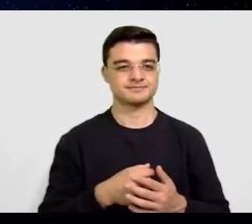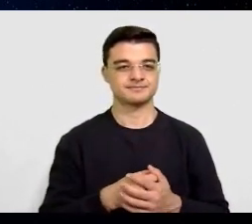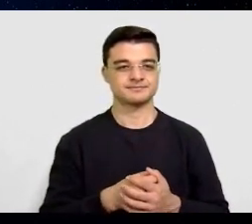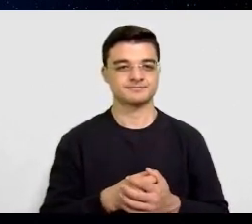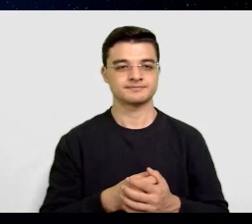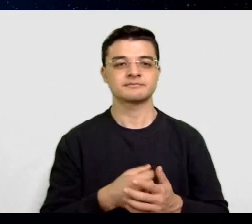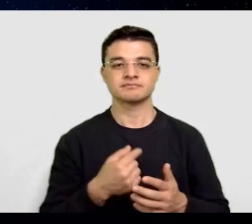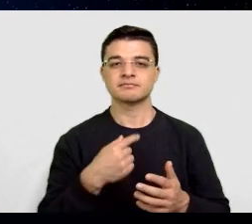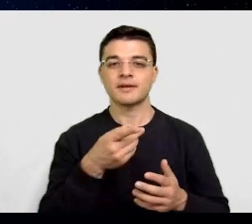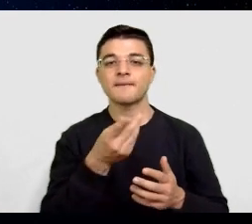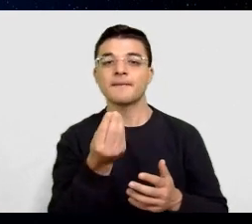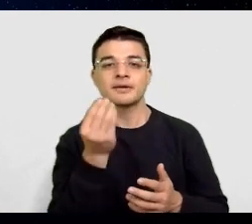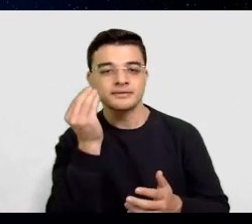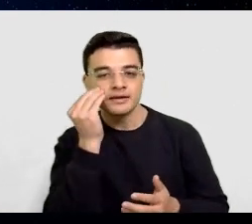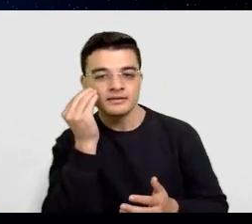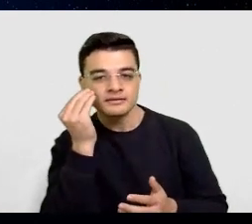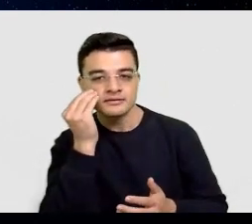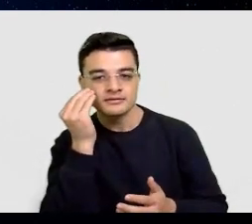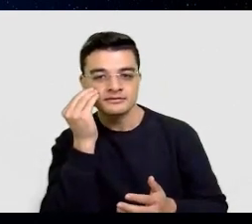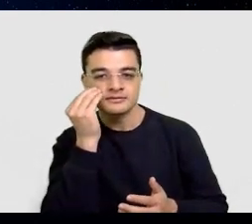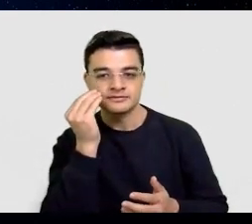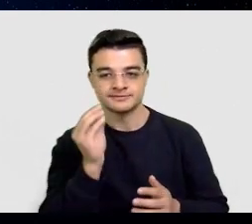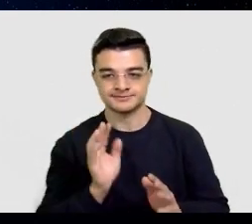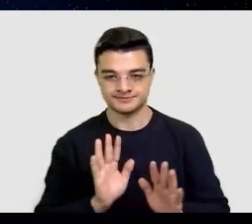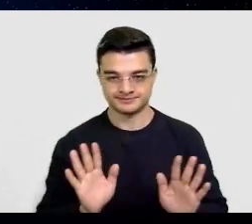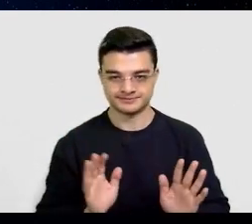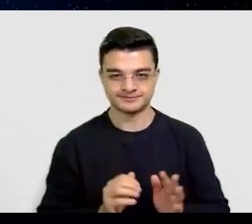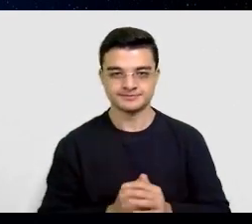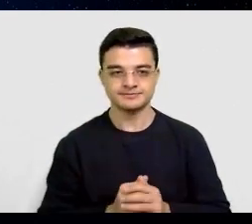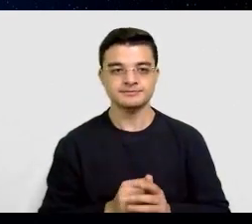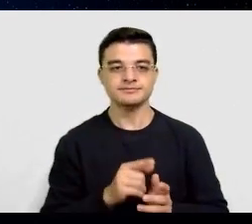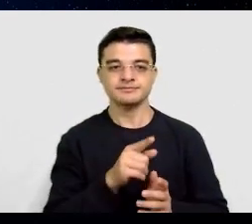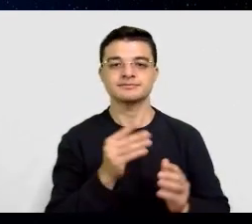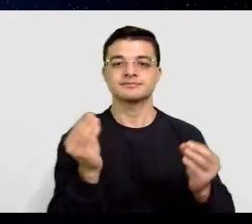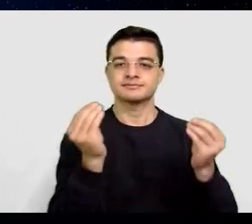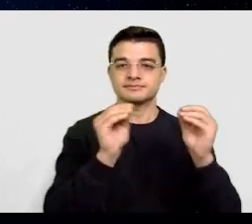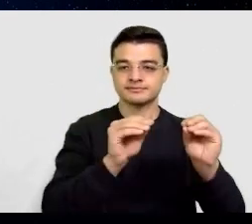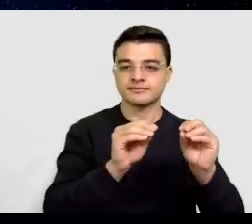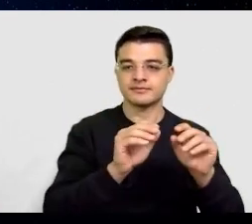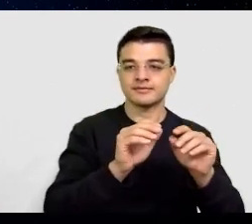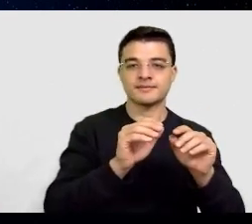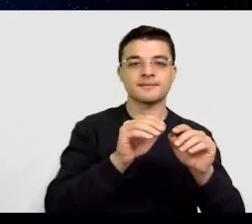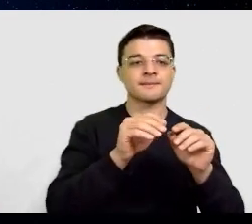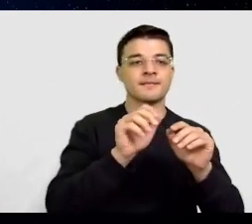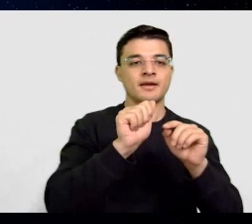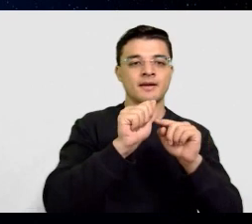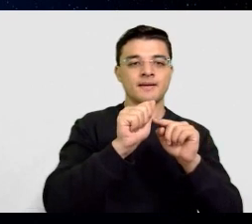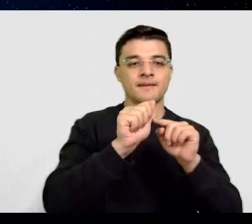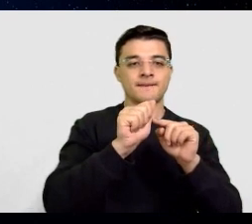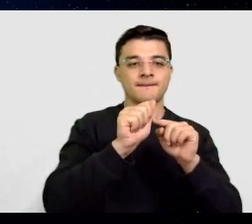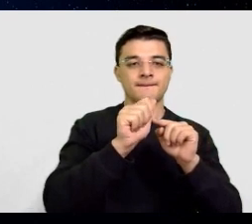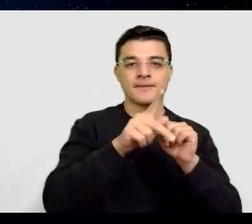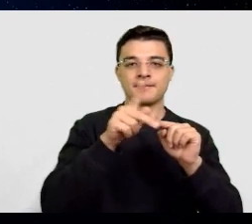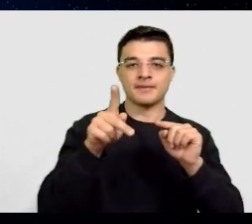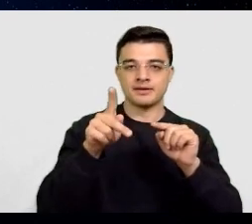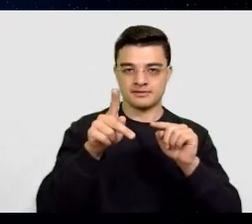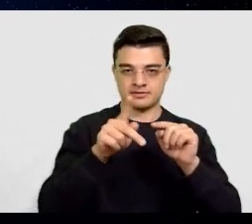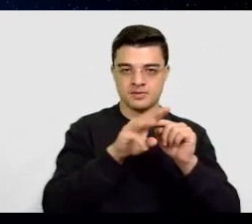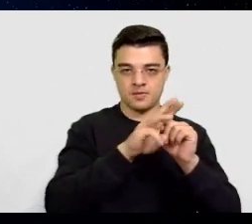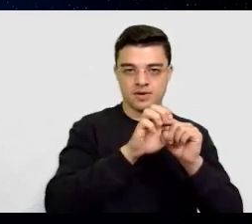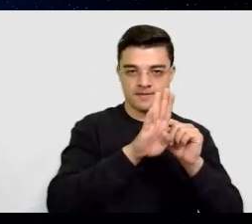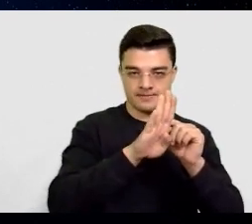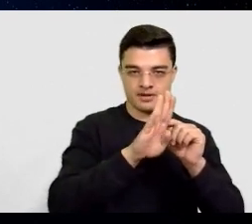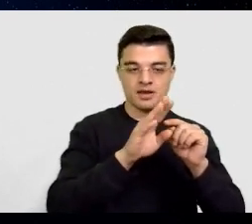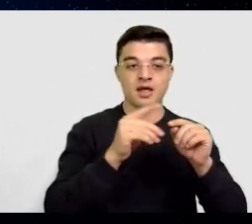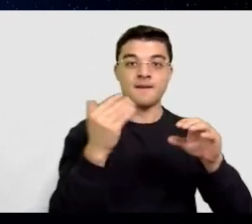teste de simulação. Basicamente, a gente tem a aplicação, certo? Que é uma aplicação web, que vai receber o BR Code,